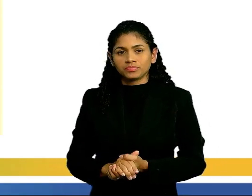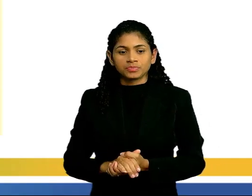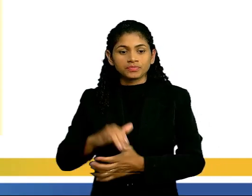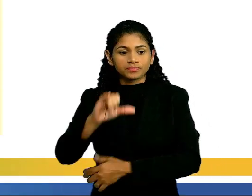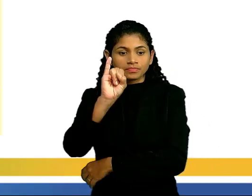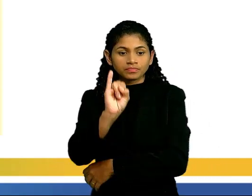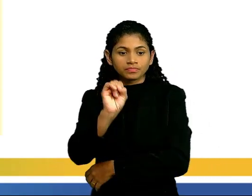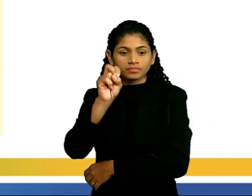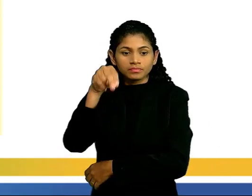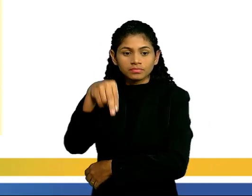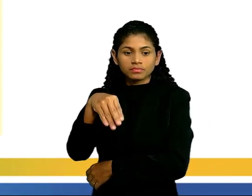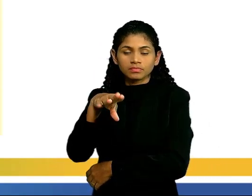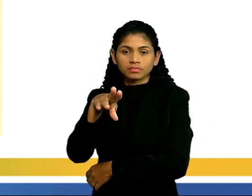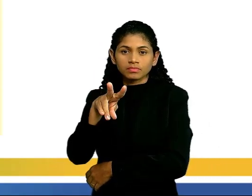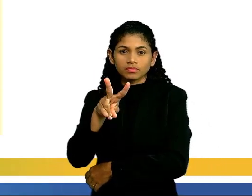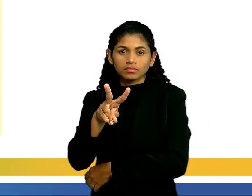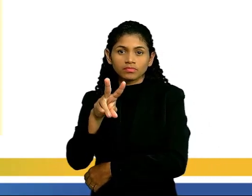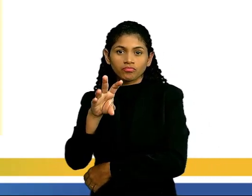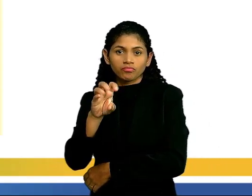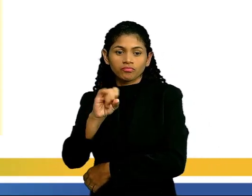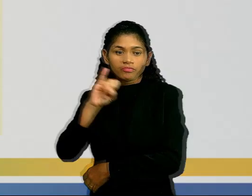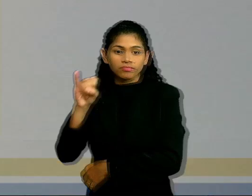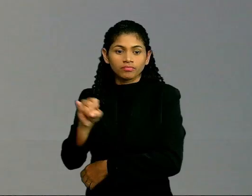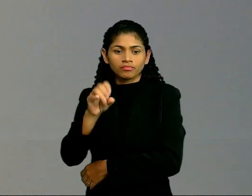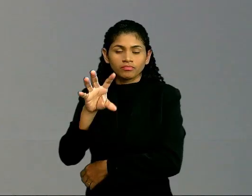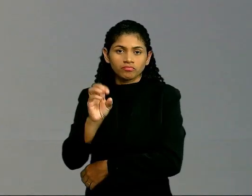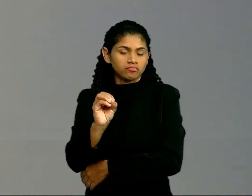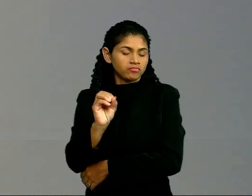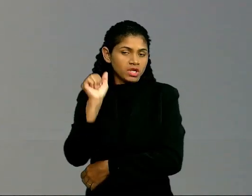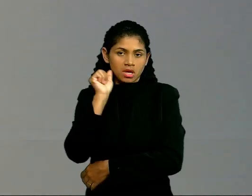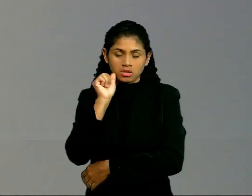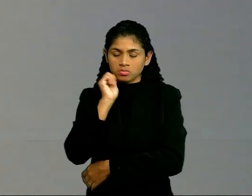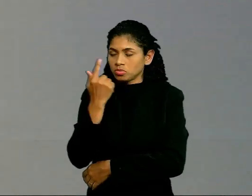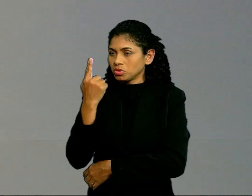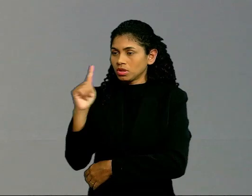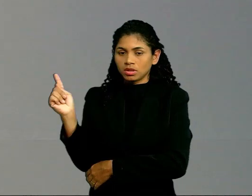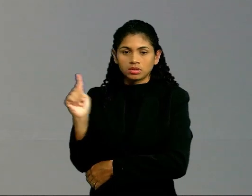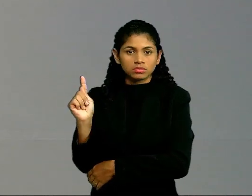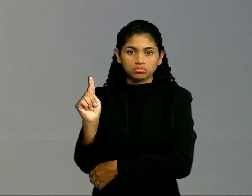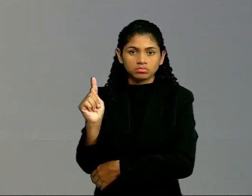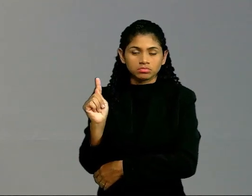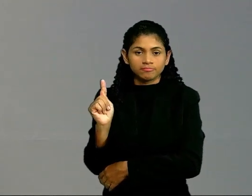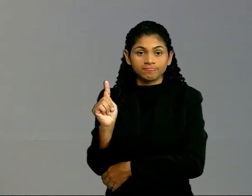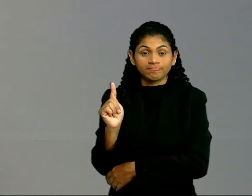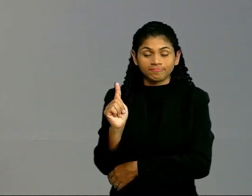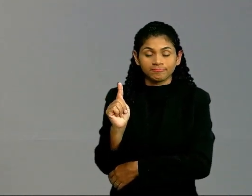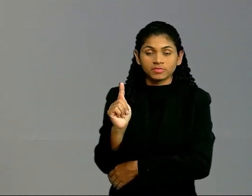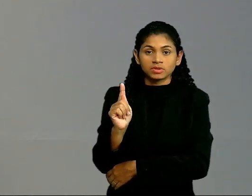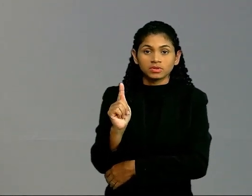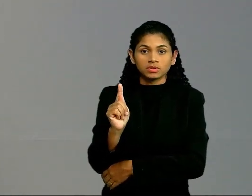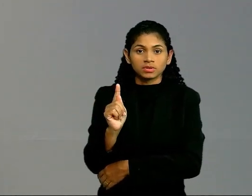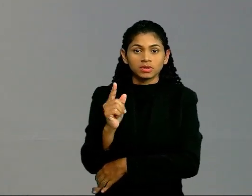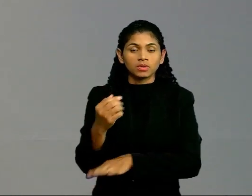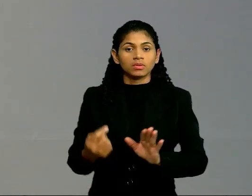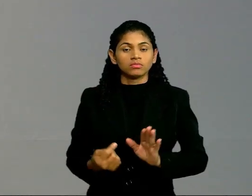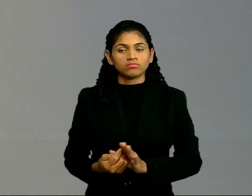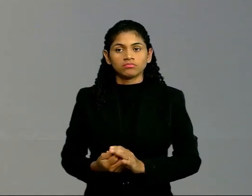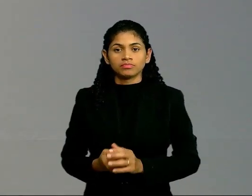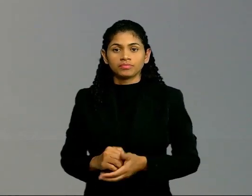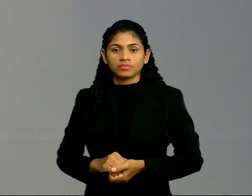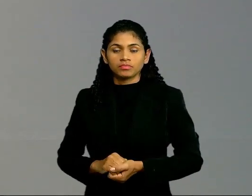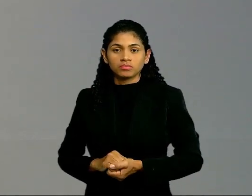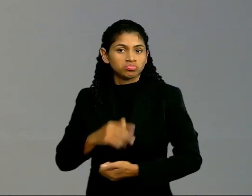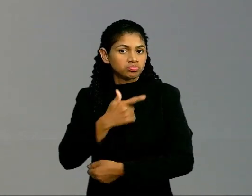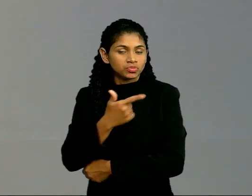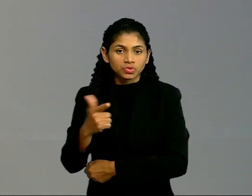não estou descontente. Observa aqui, pessoal, que eu tenho uma questão da representação da mulher na sociedade,